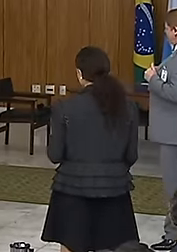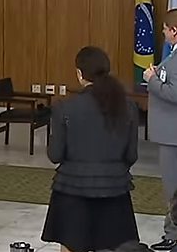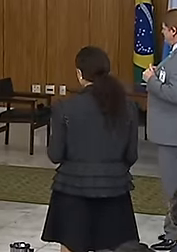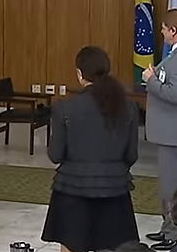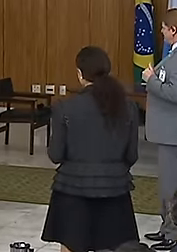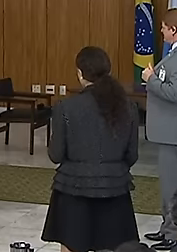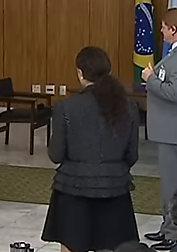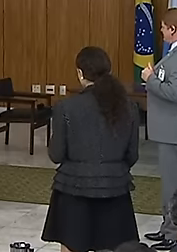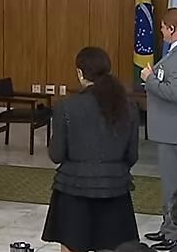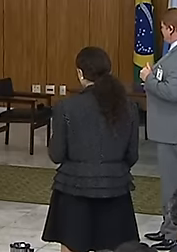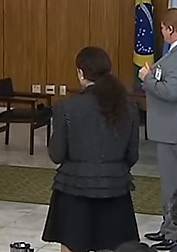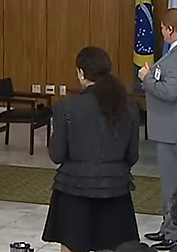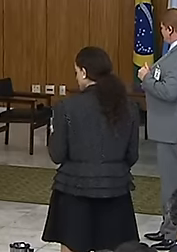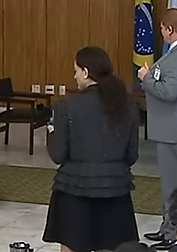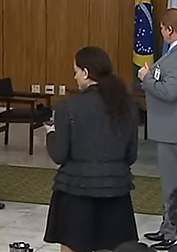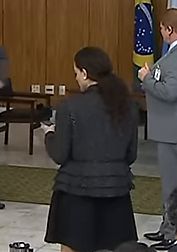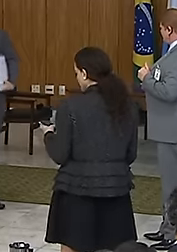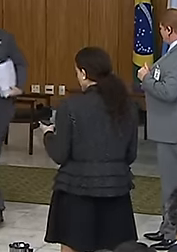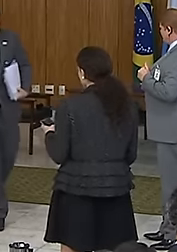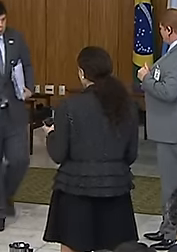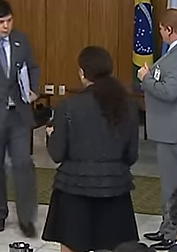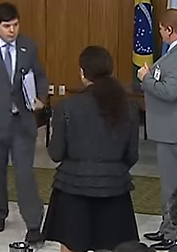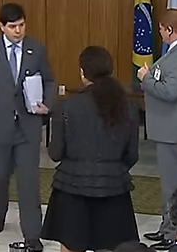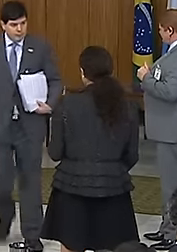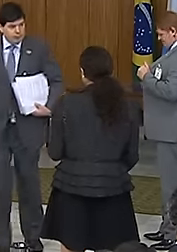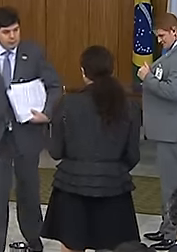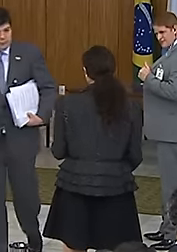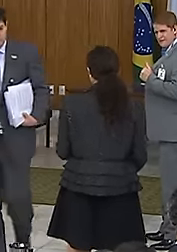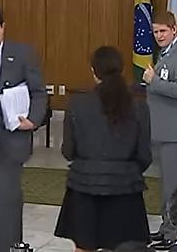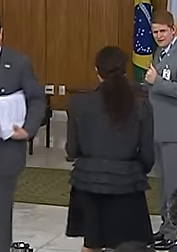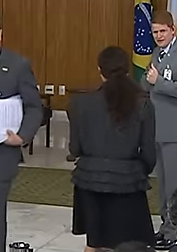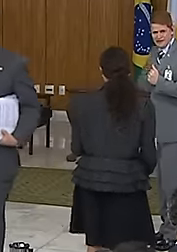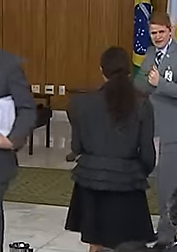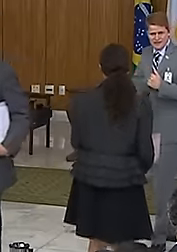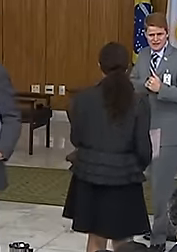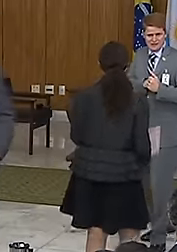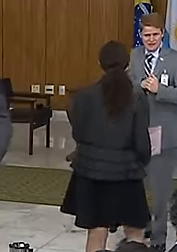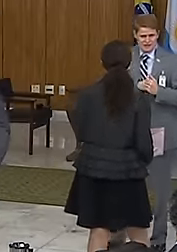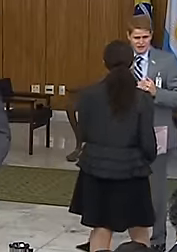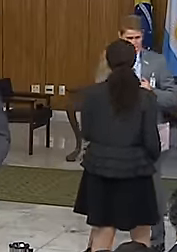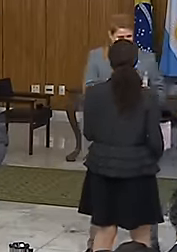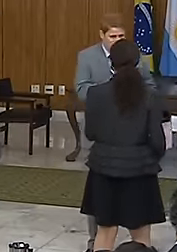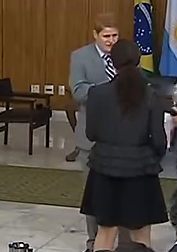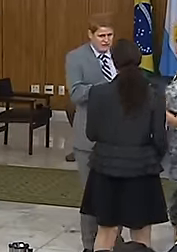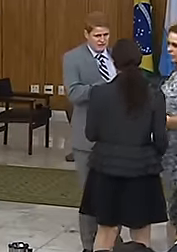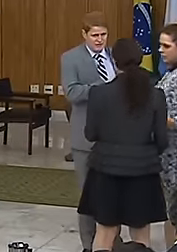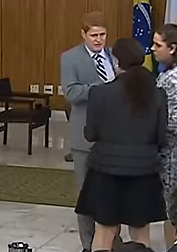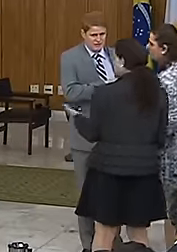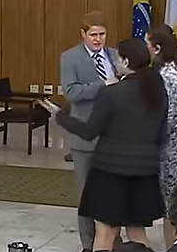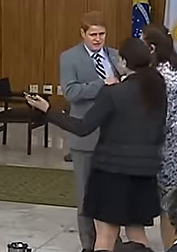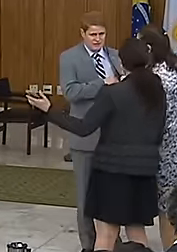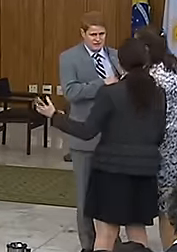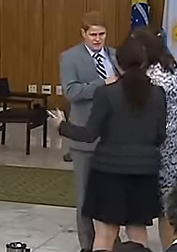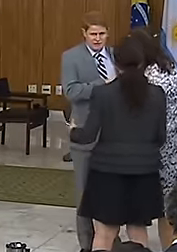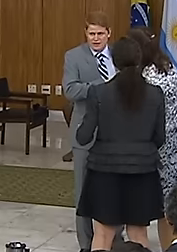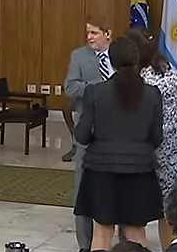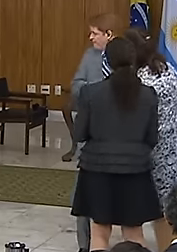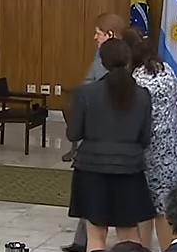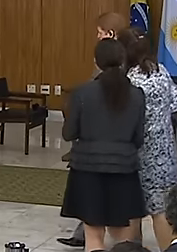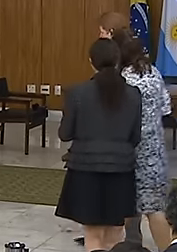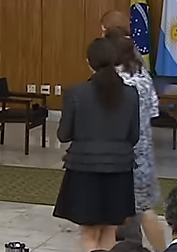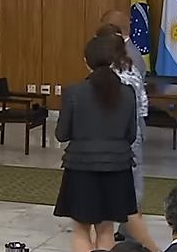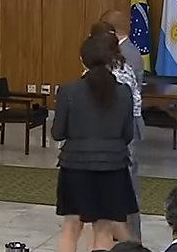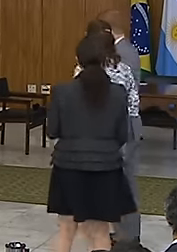brasileira e também para promover a integração econômica política social e cultural dos povos da